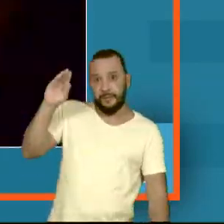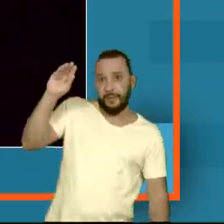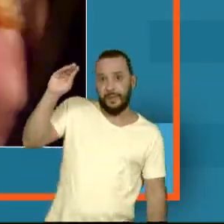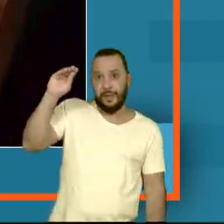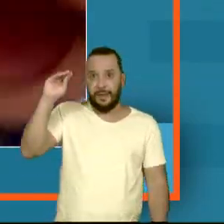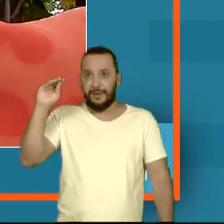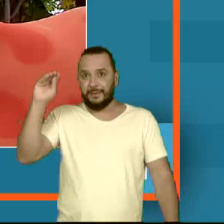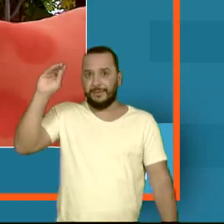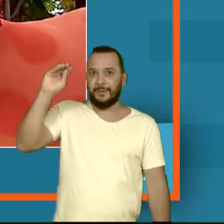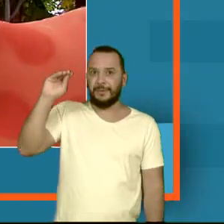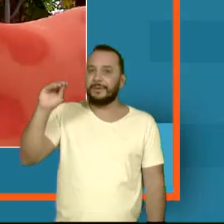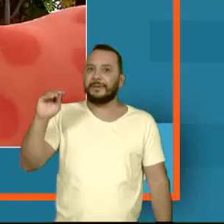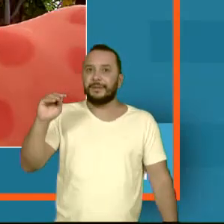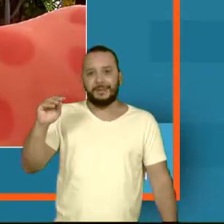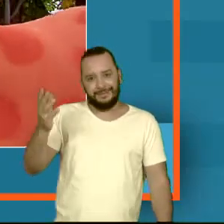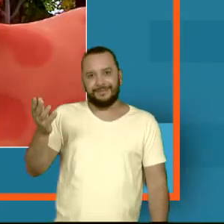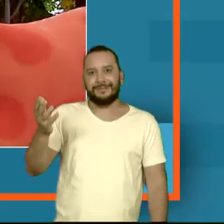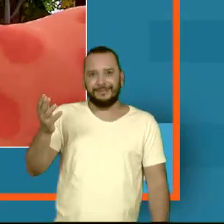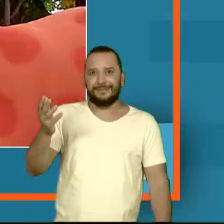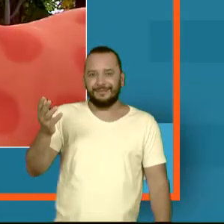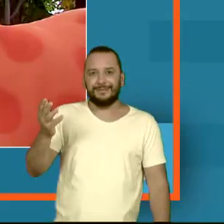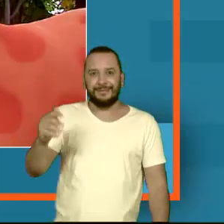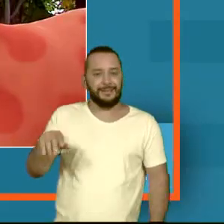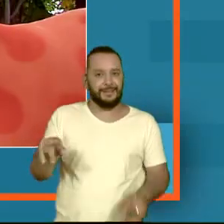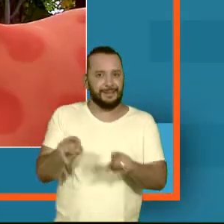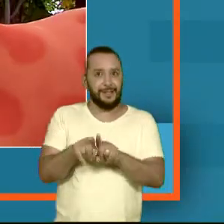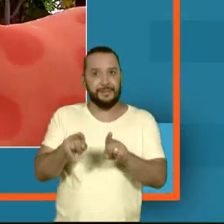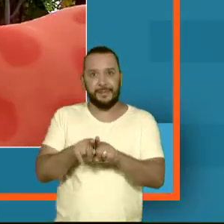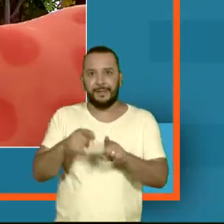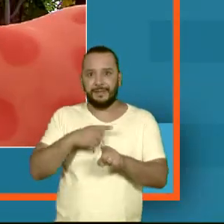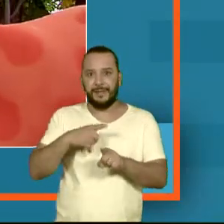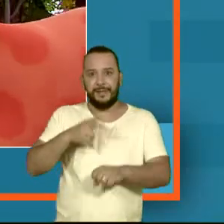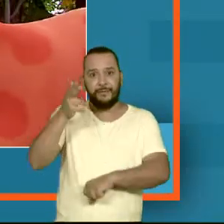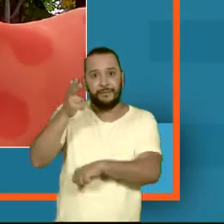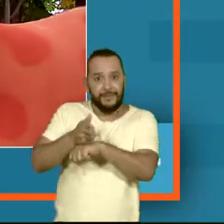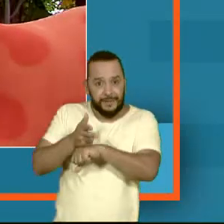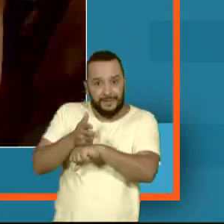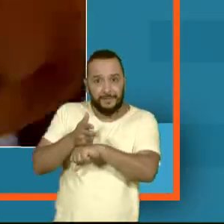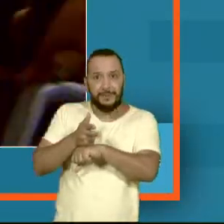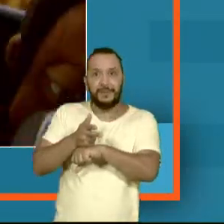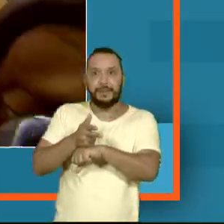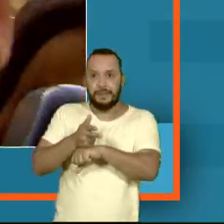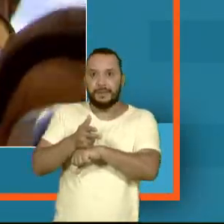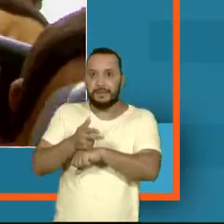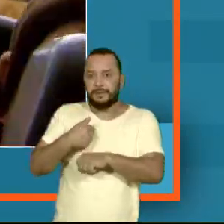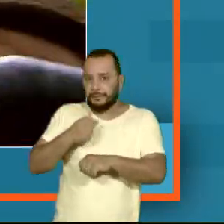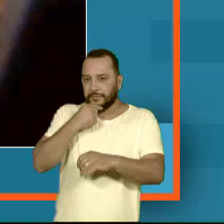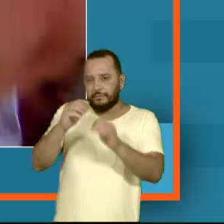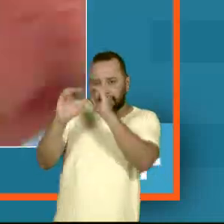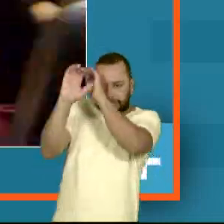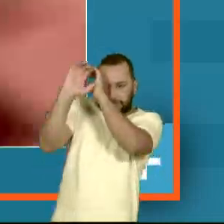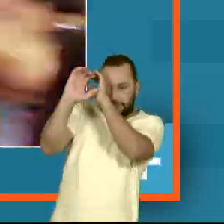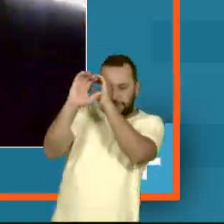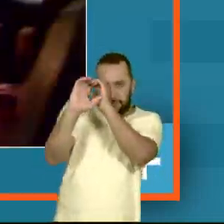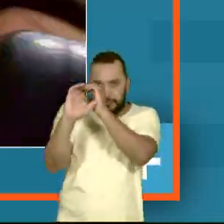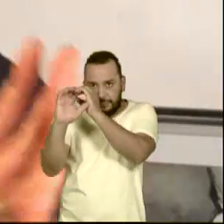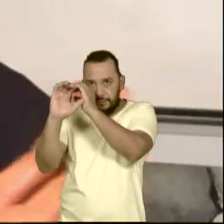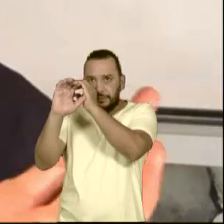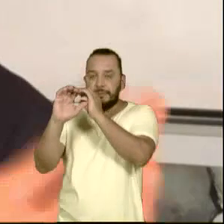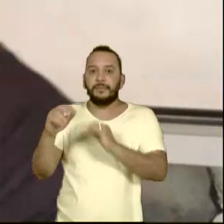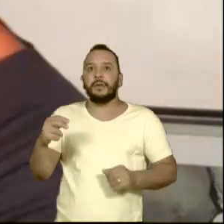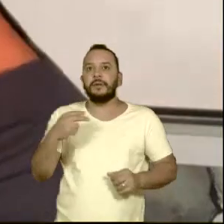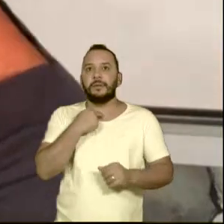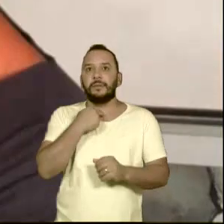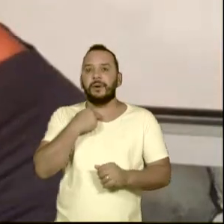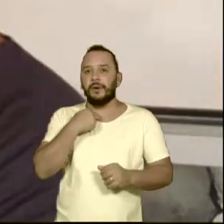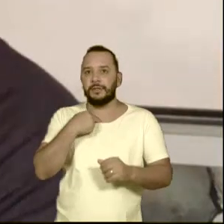que parecer que está aqui, ele não pode parecer que está lá no alto. Além disso, tem que ter um cinegrafista dentro. E o cinegrafista não pode estar sentado no banco da